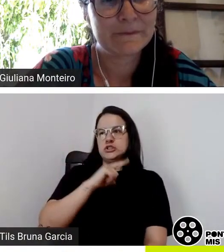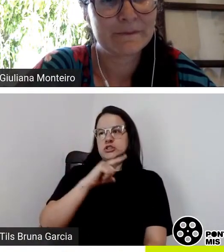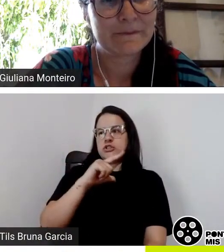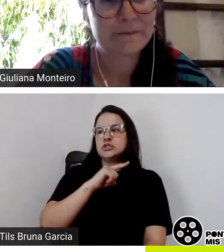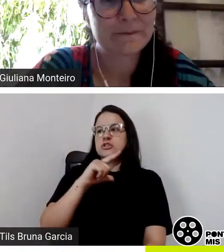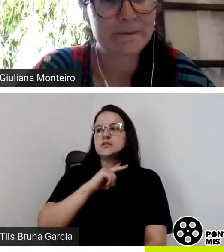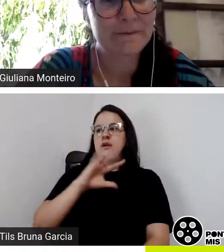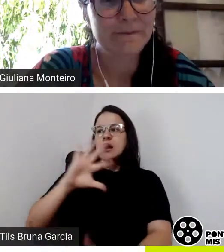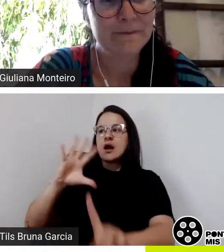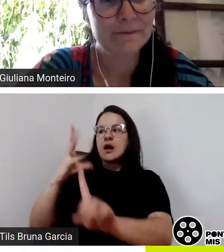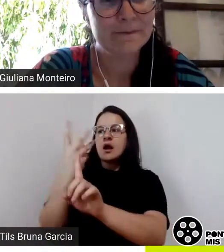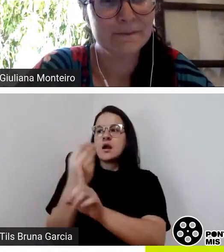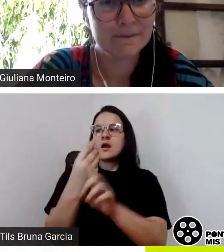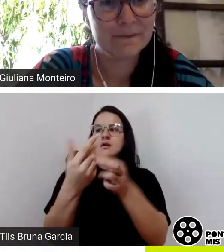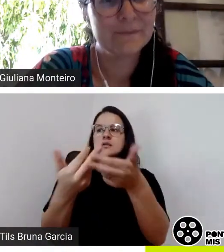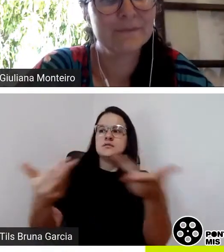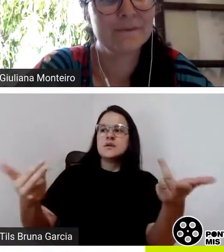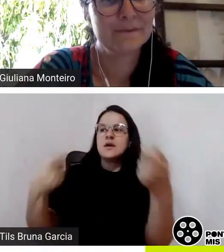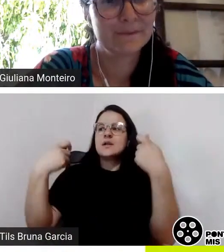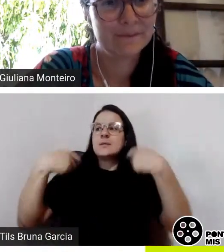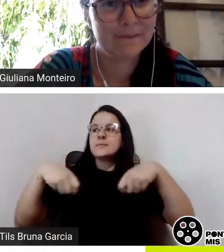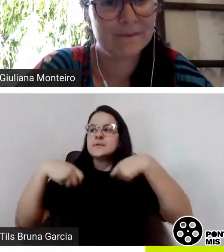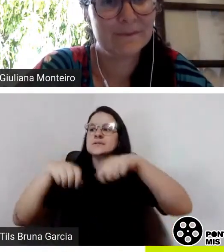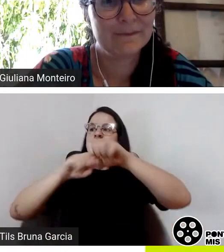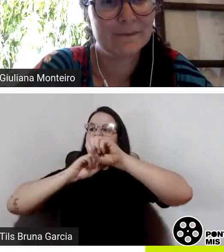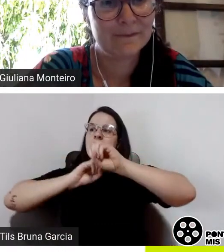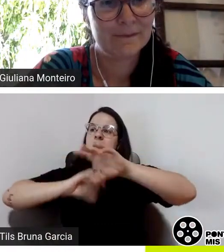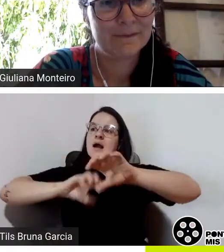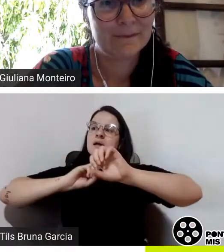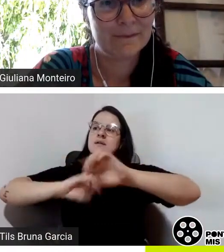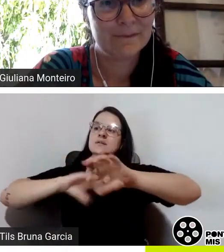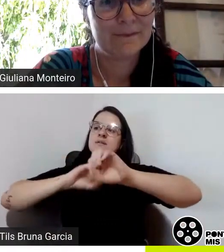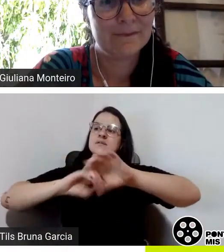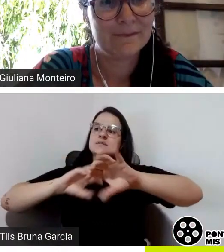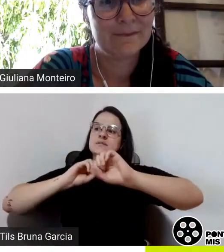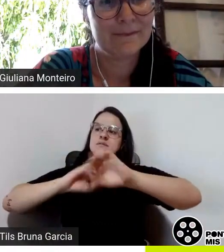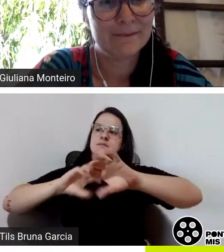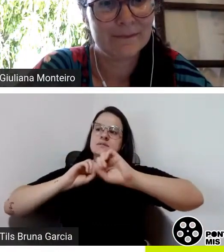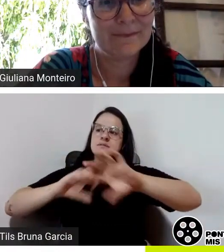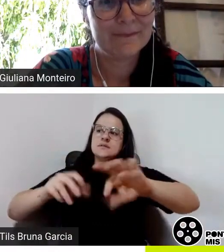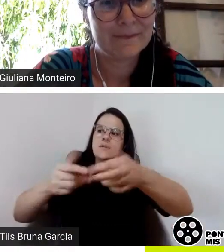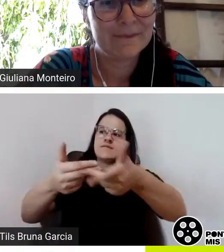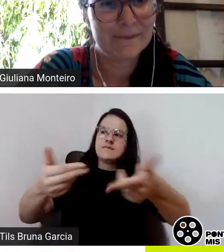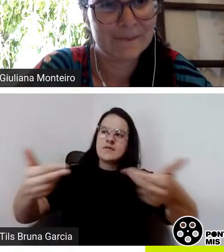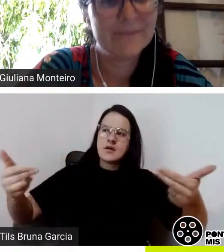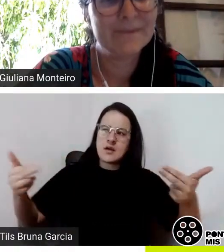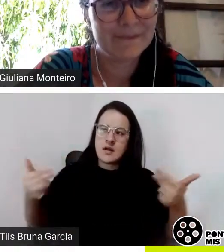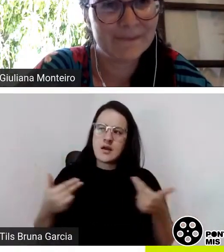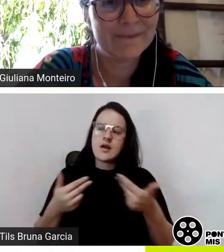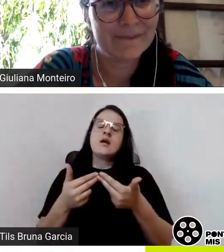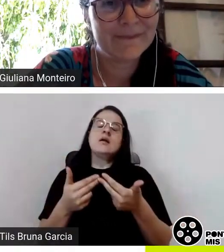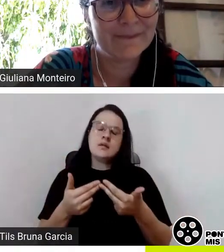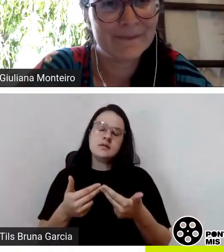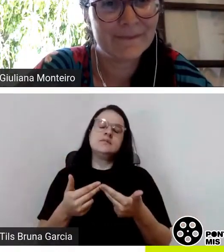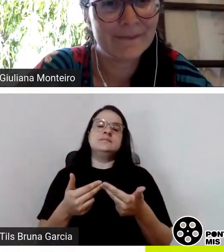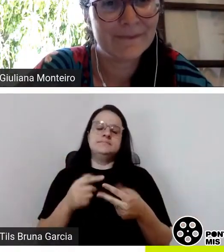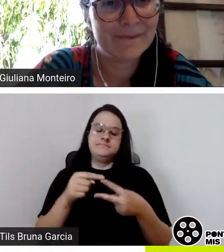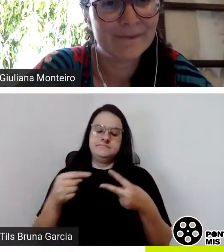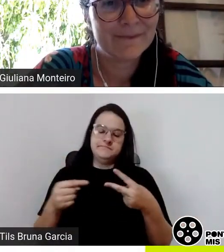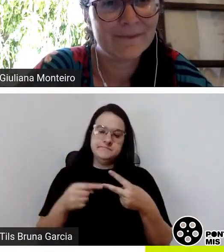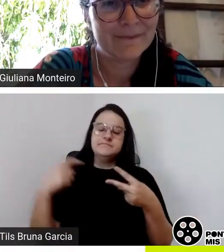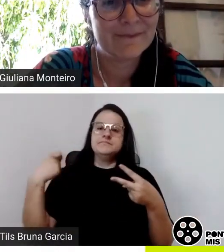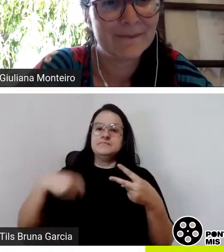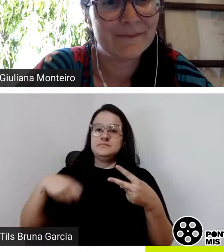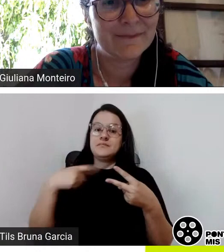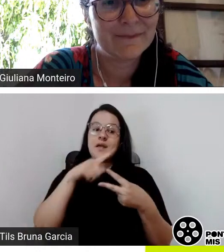arte, ela precisa ensinar e deliciar, ela precisa entreter e ensinar, as duas coisas. Ela pode fazer só